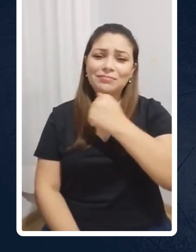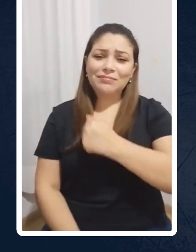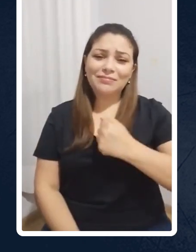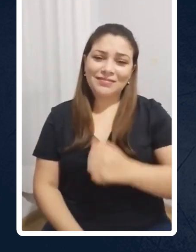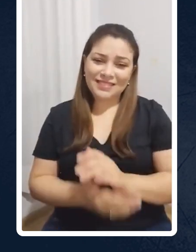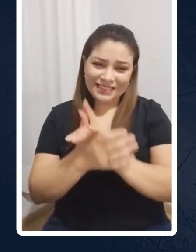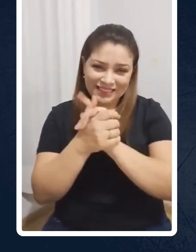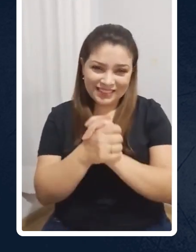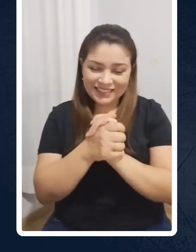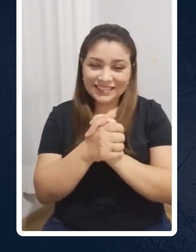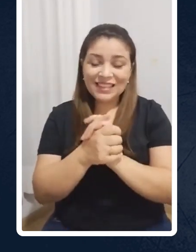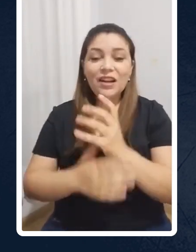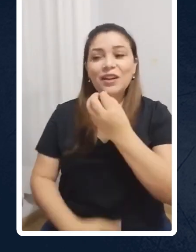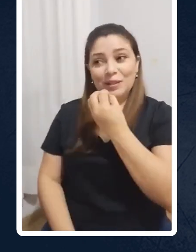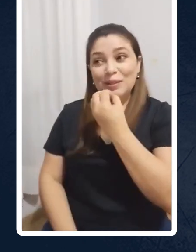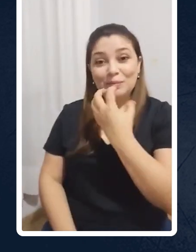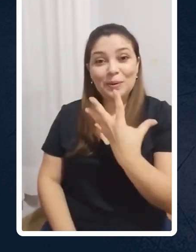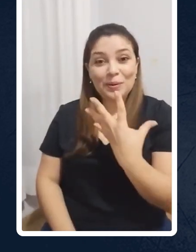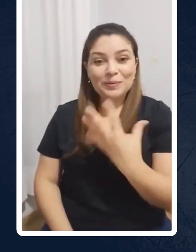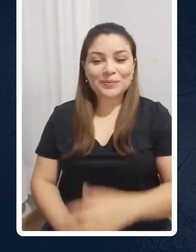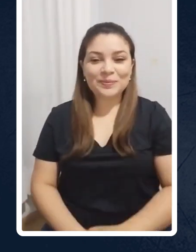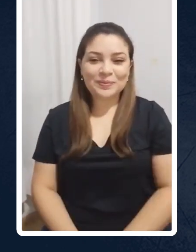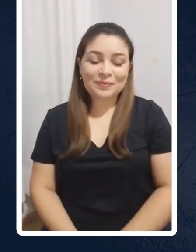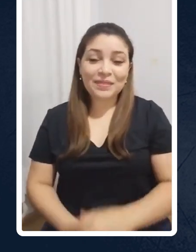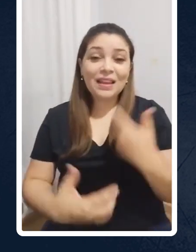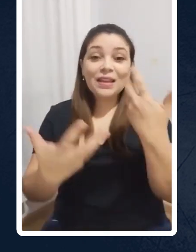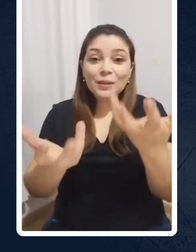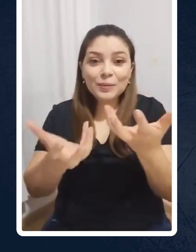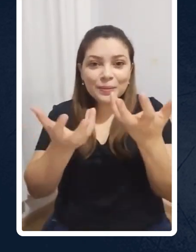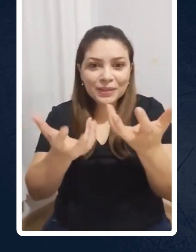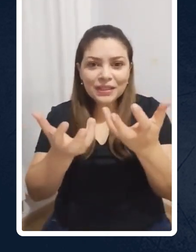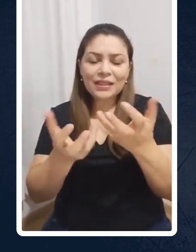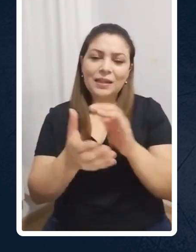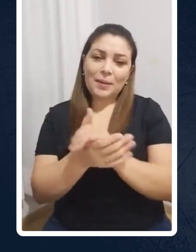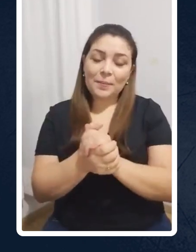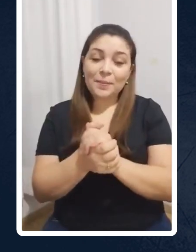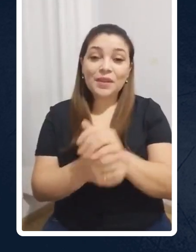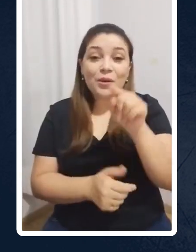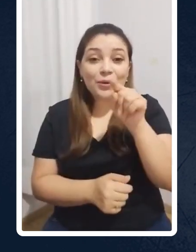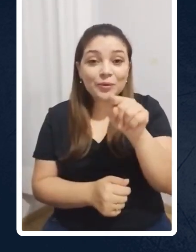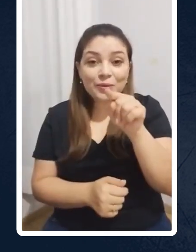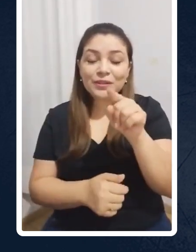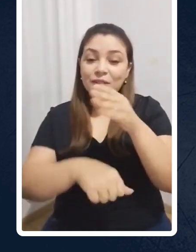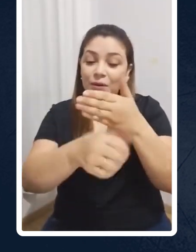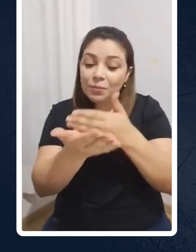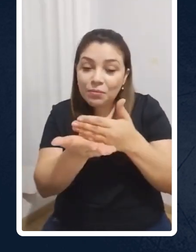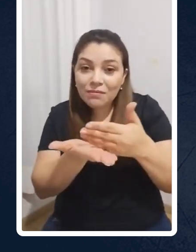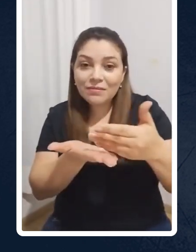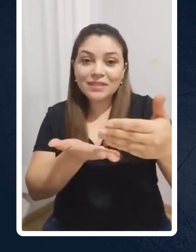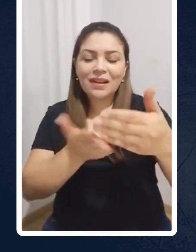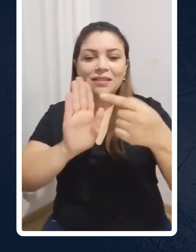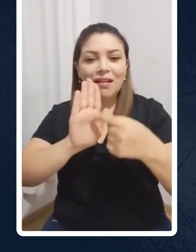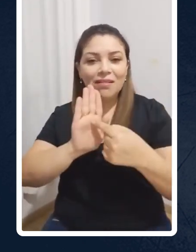que bom. Eu queria que você começasse se apresentando. Nome e